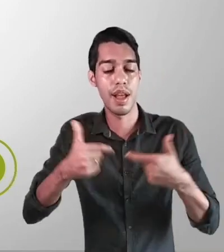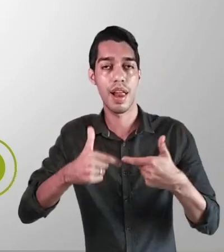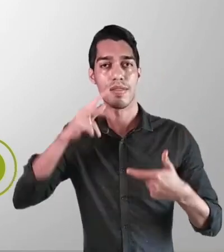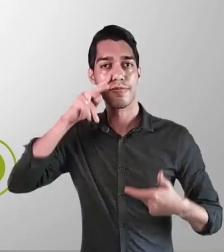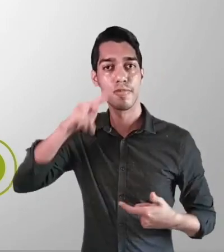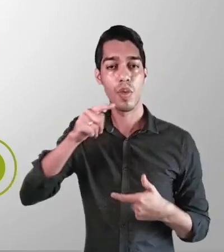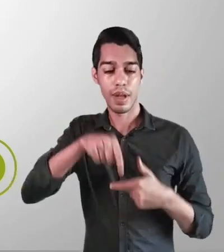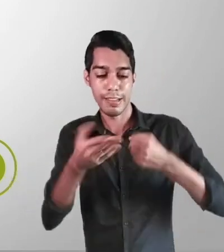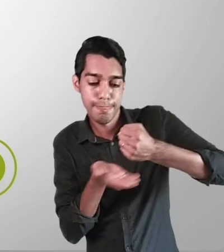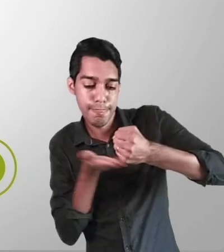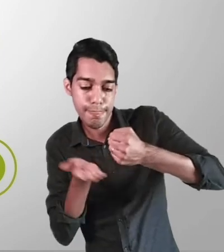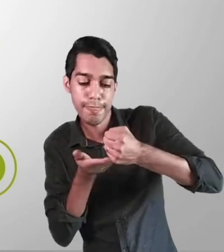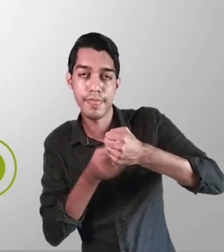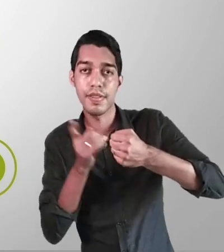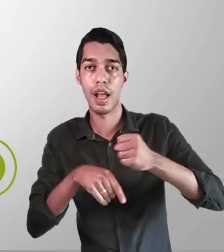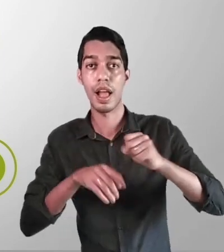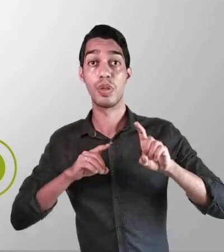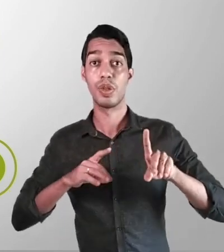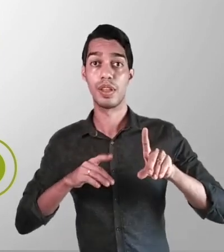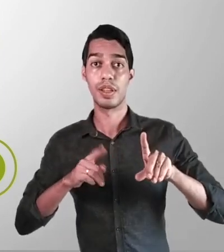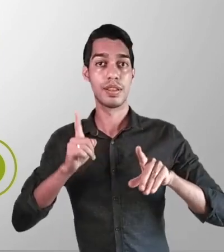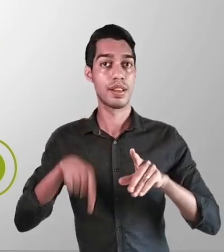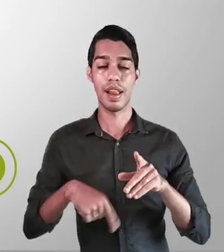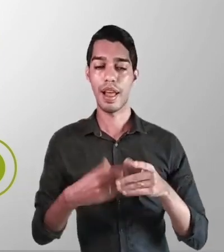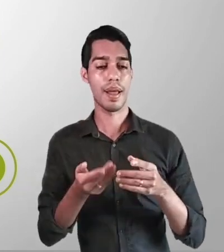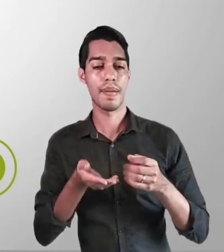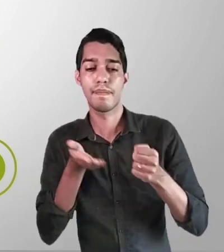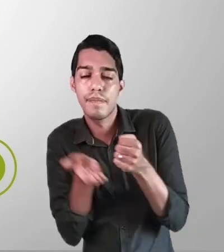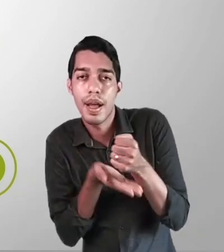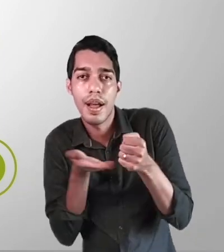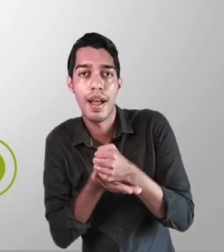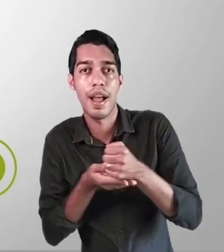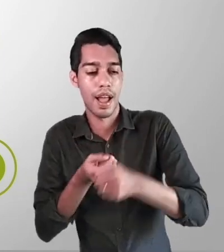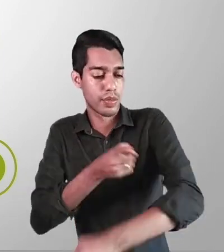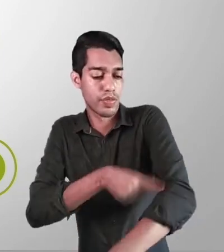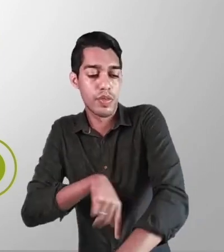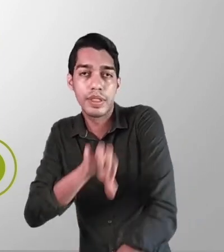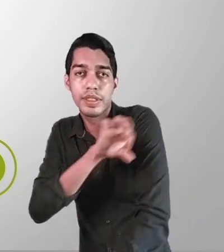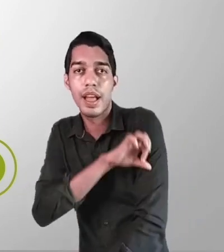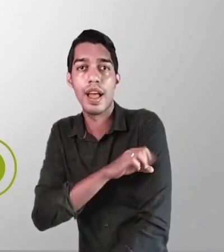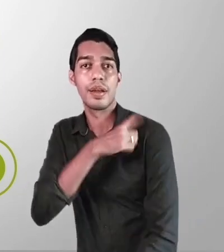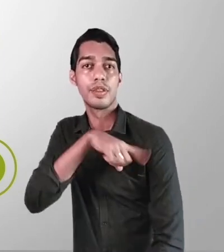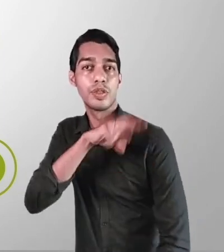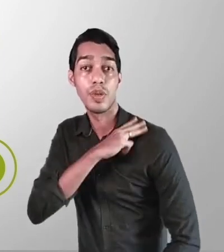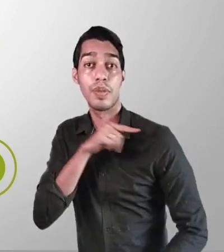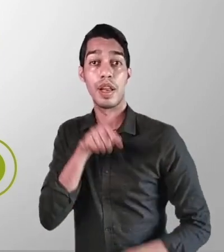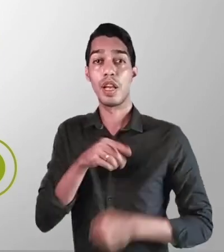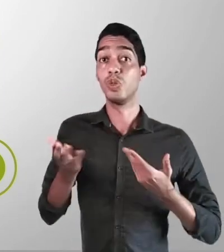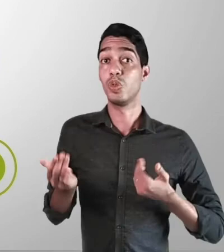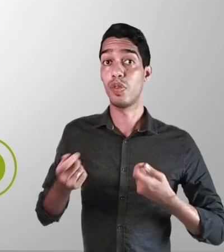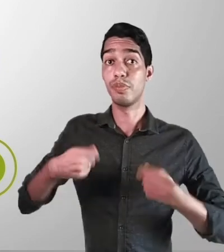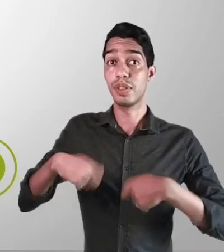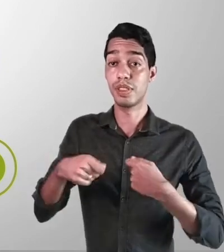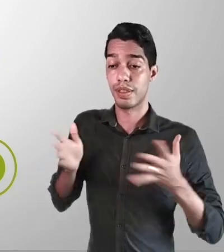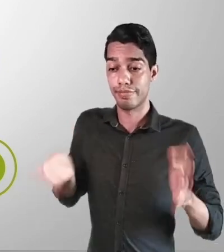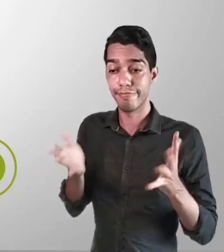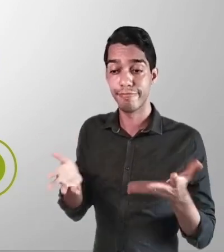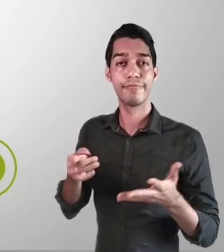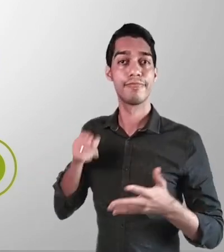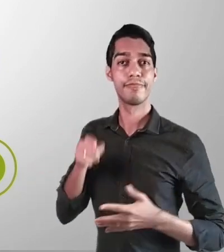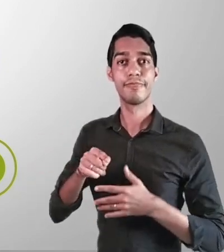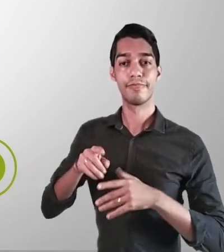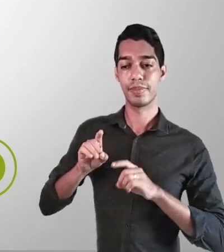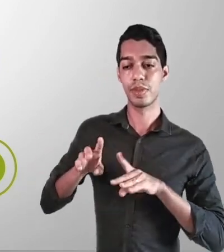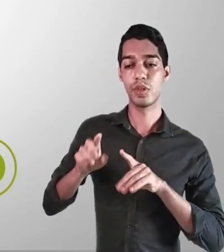o ensino básico, do ensino fundamental ao ensino médio, é preciso trabalhar o jovem desde o início do seu processo de educação, para que